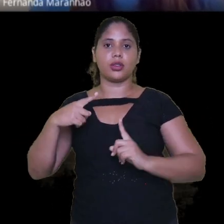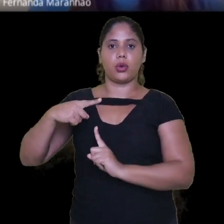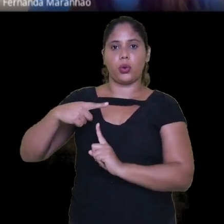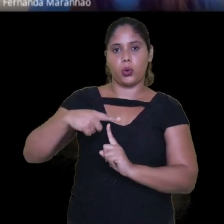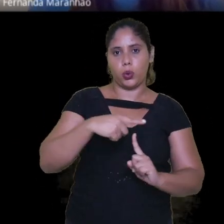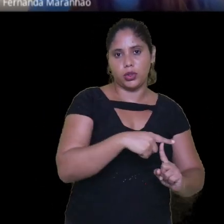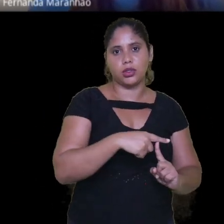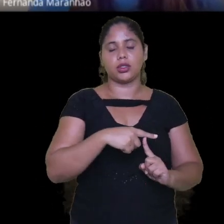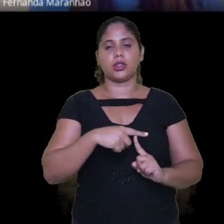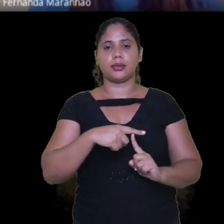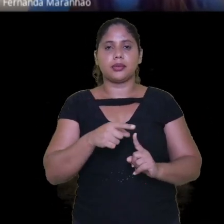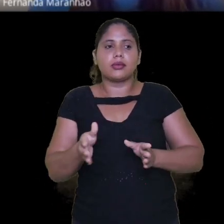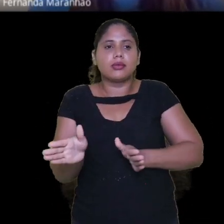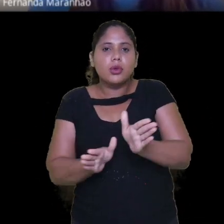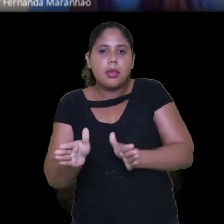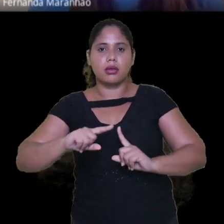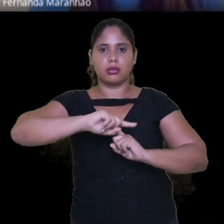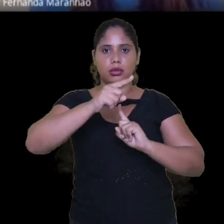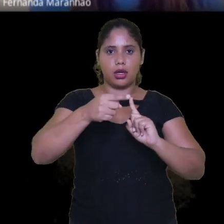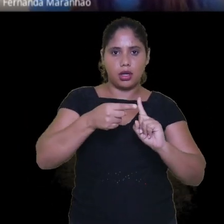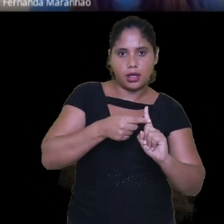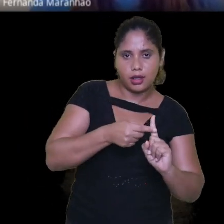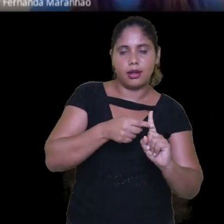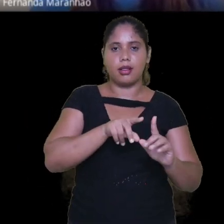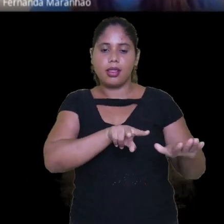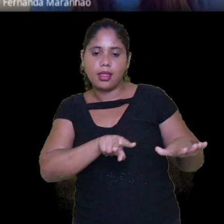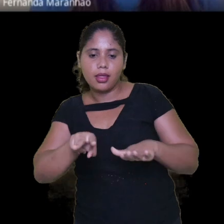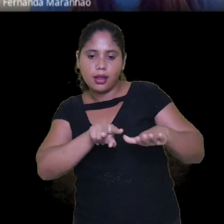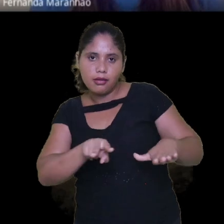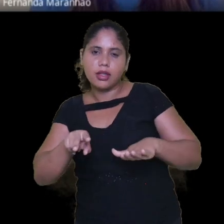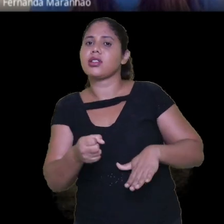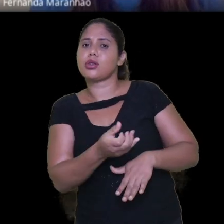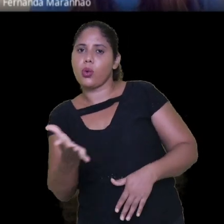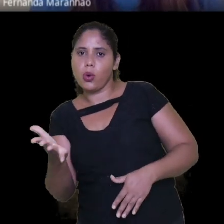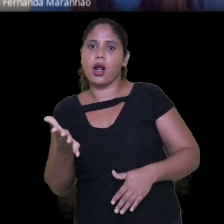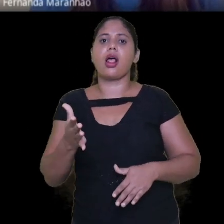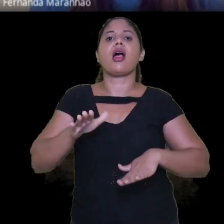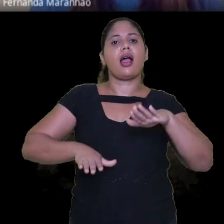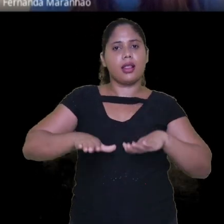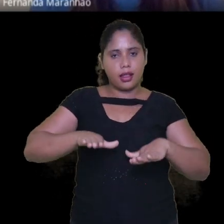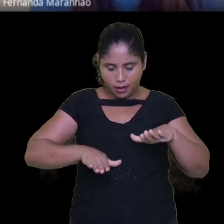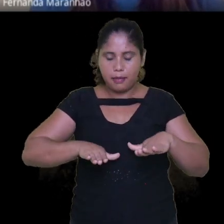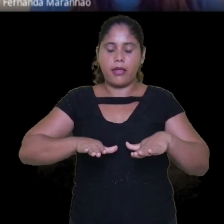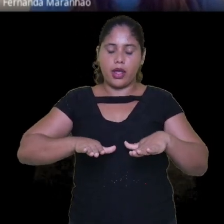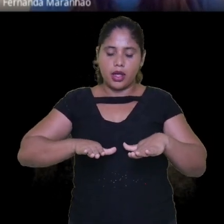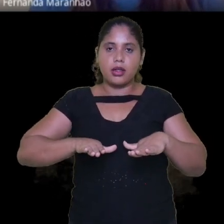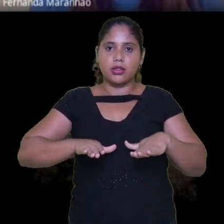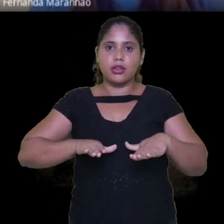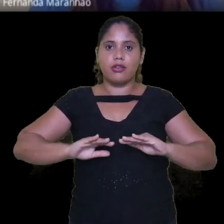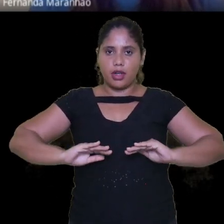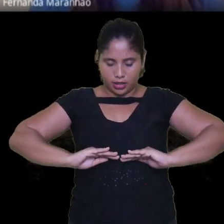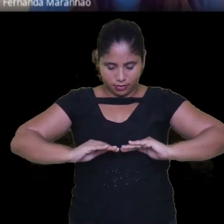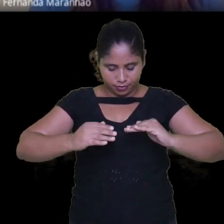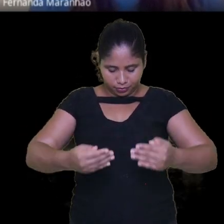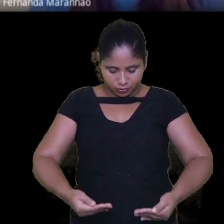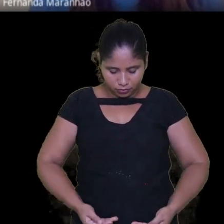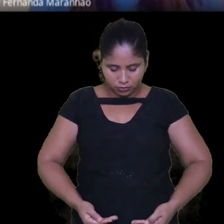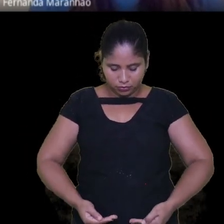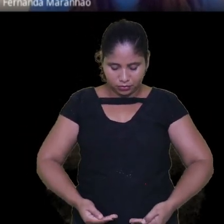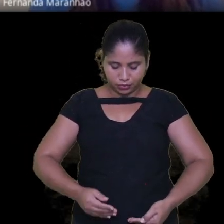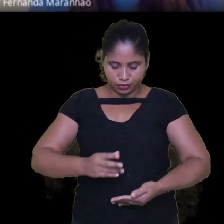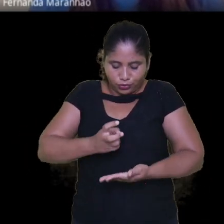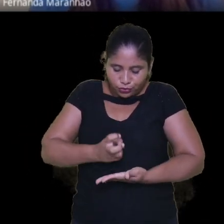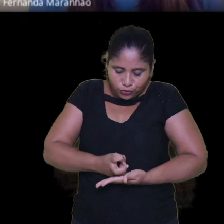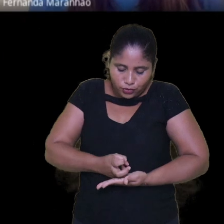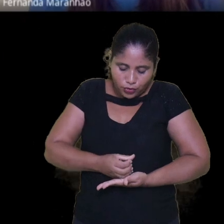a suspeita ultrassonográfica da restrição começa durante o pré-natal no exame físico em consulta de rotina, sobretudo